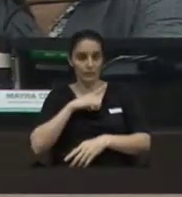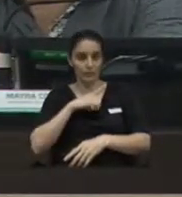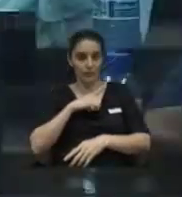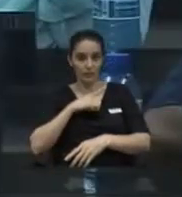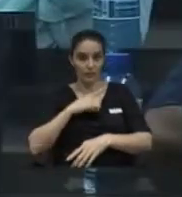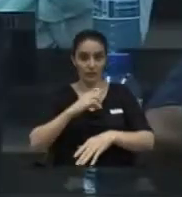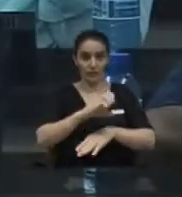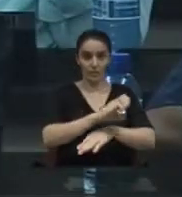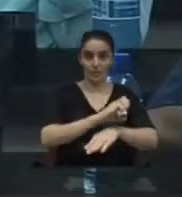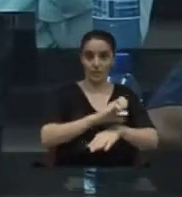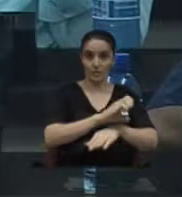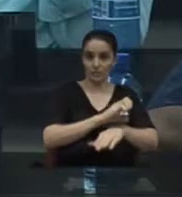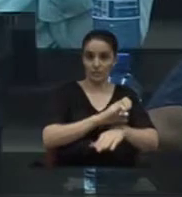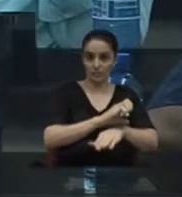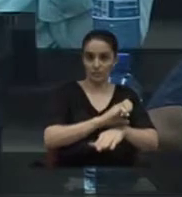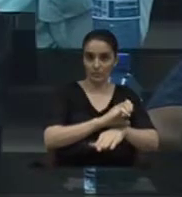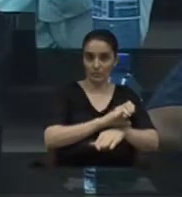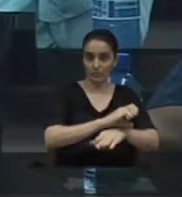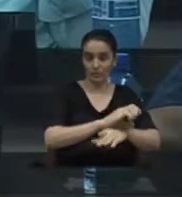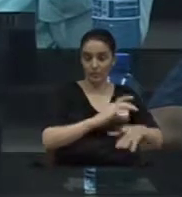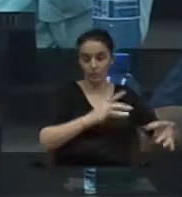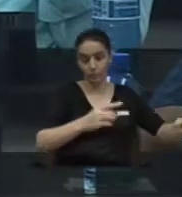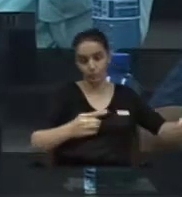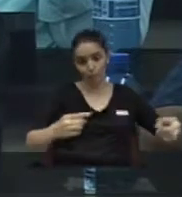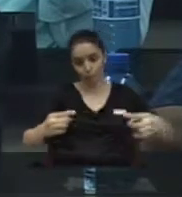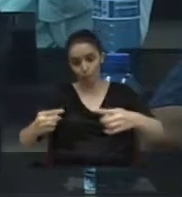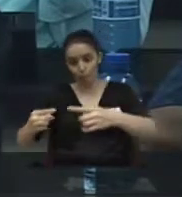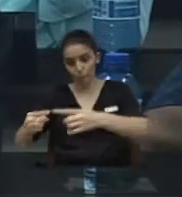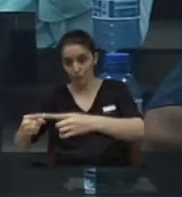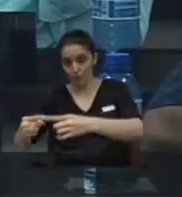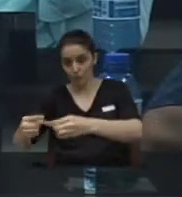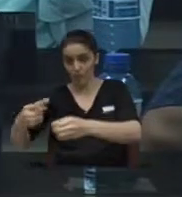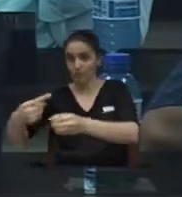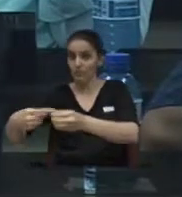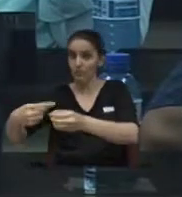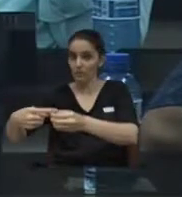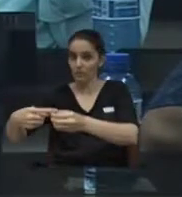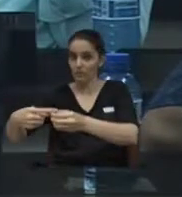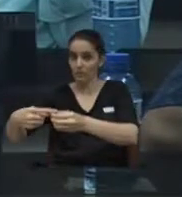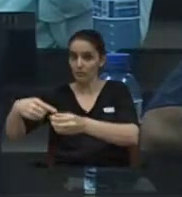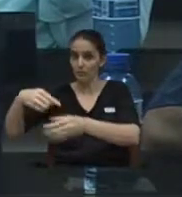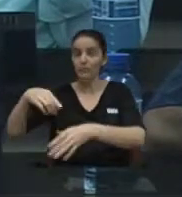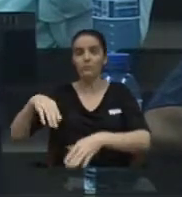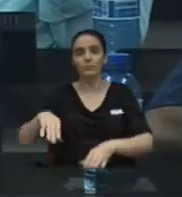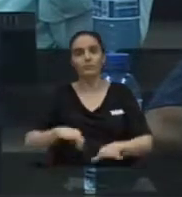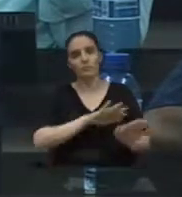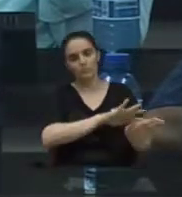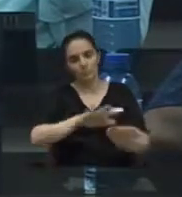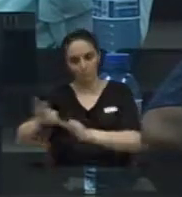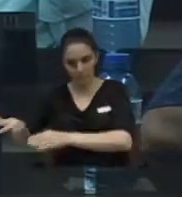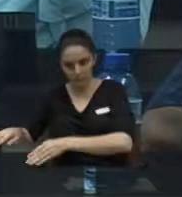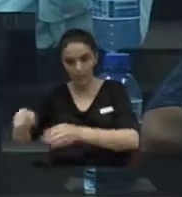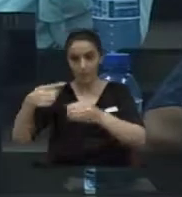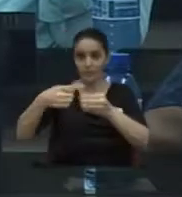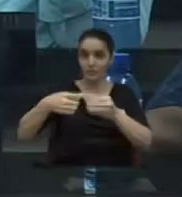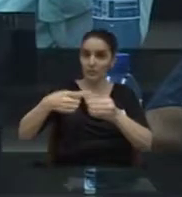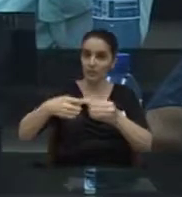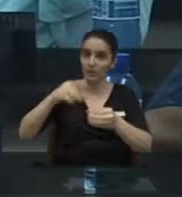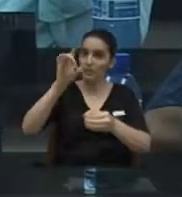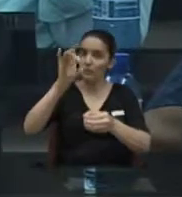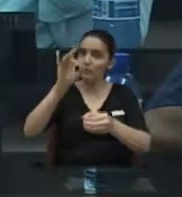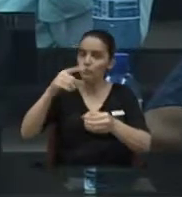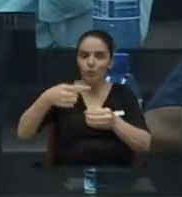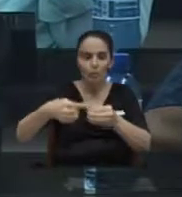estado intermunicipal e a municipal dentro do município. Né? Nem todos os